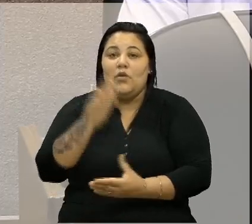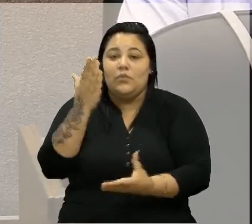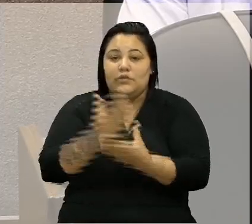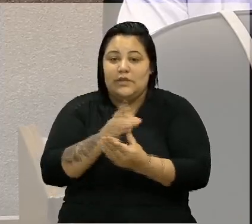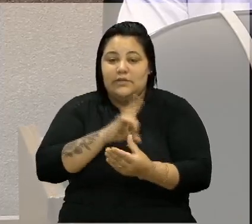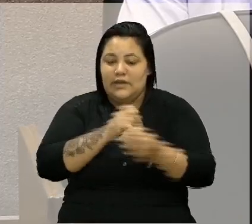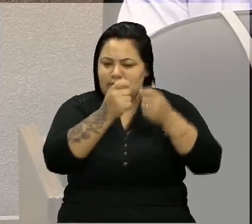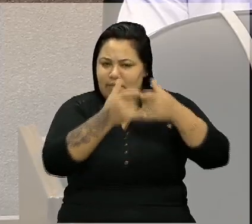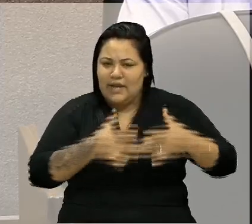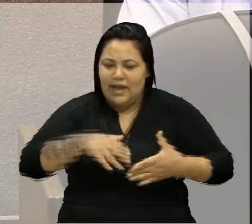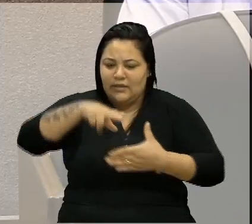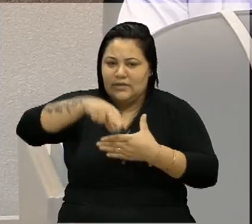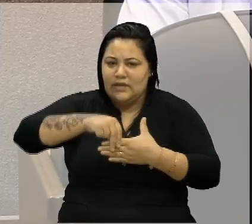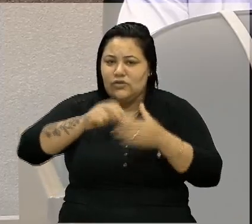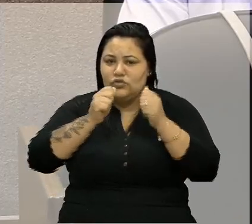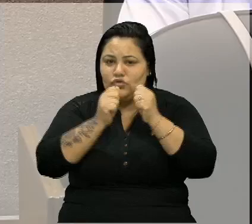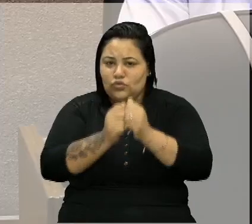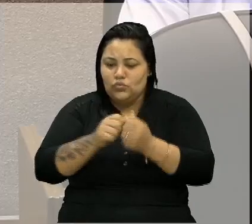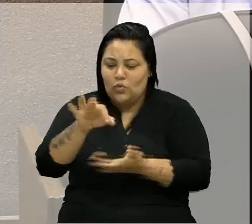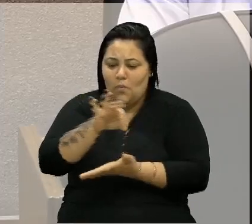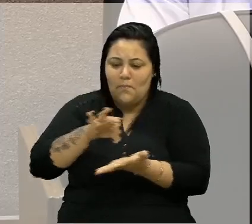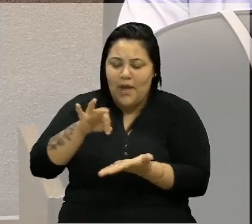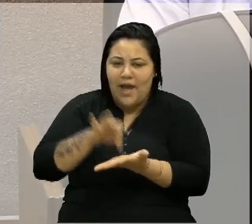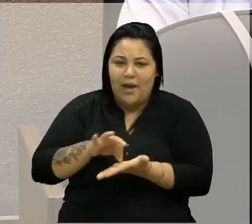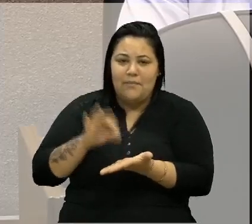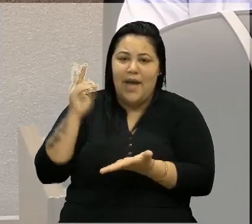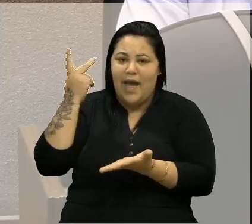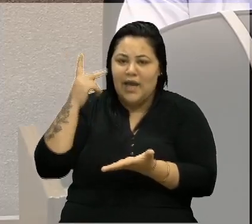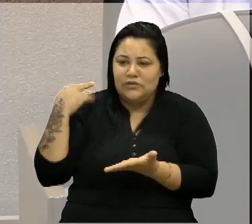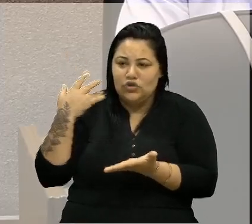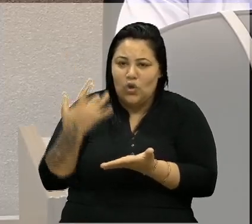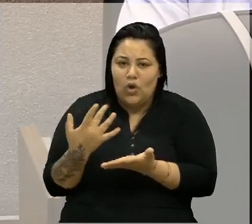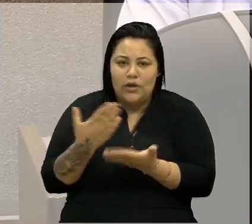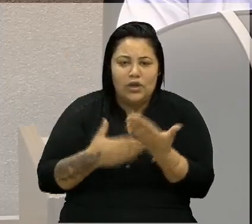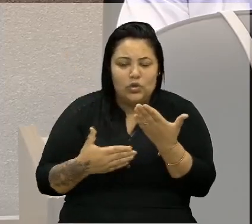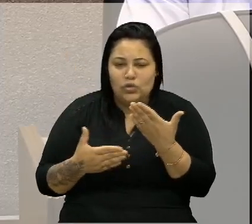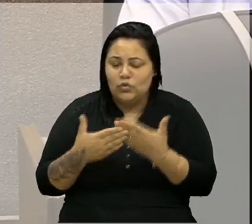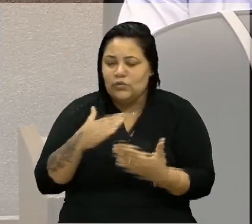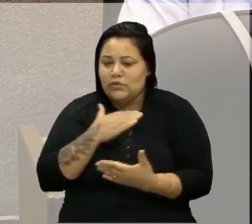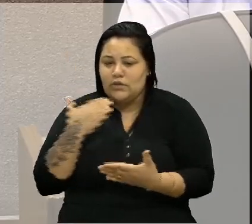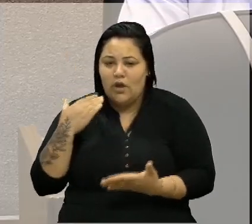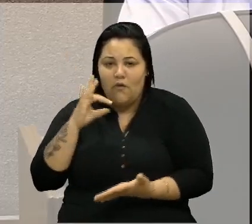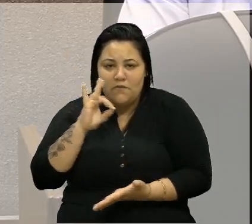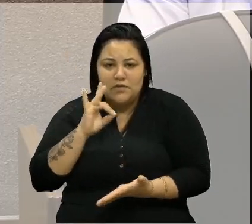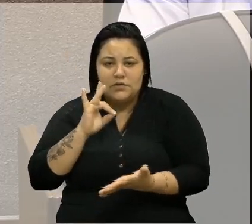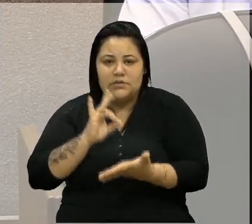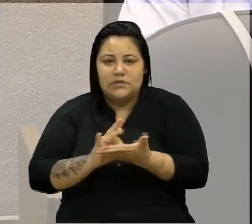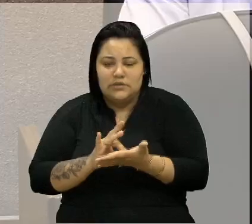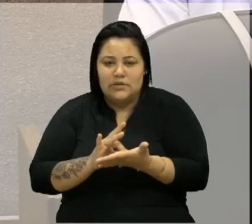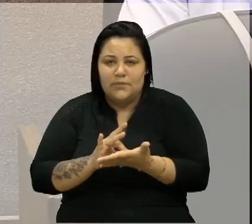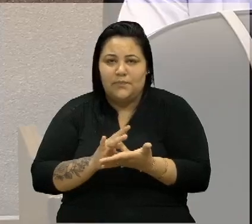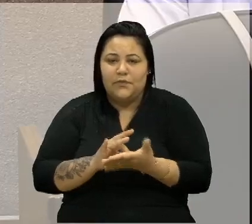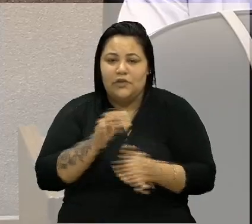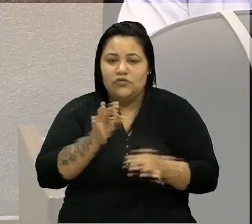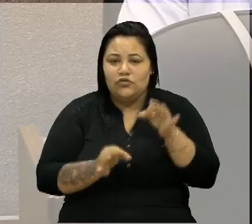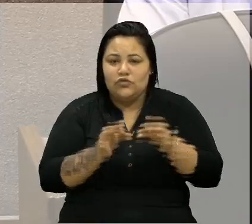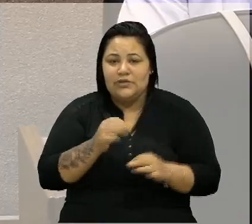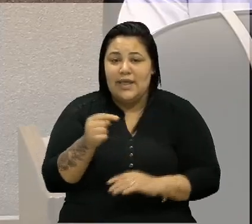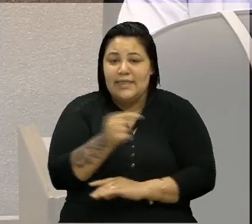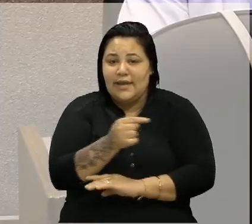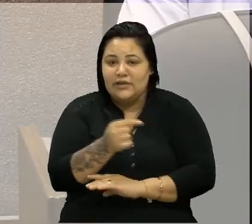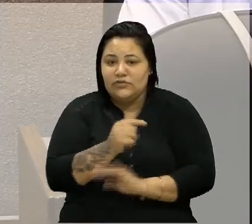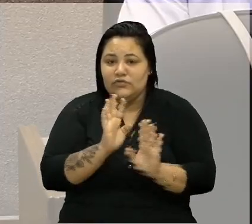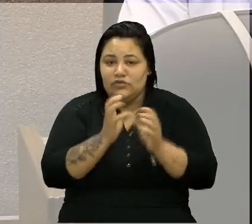histórico, mapa de localização, abaixo-assinado, certidão de óbito e certidões judiciais negativas. Baixado